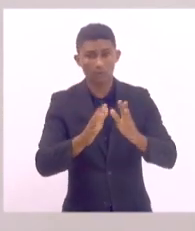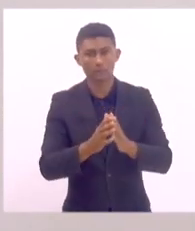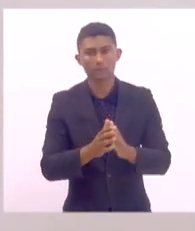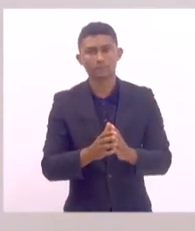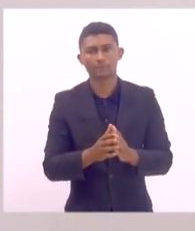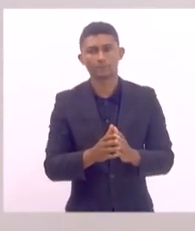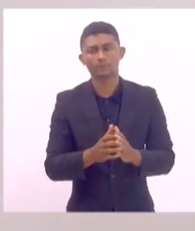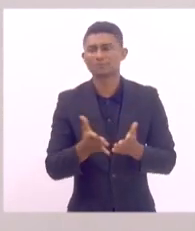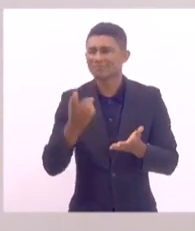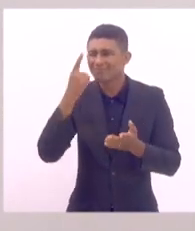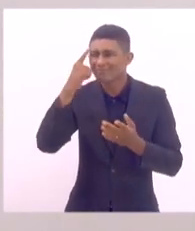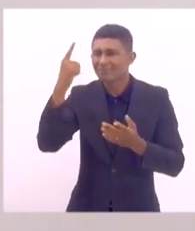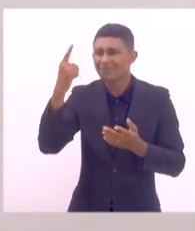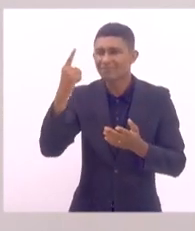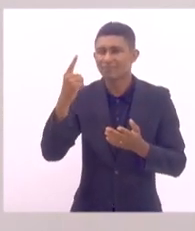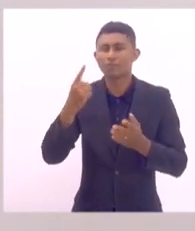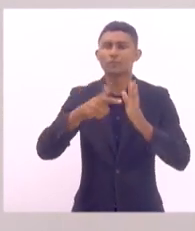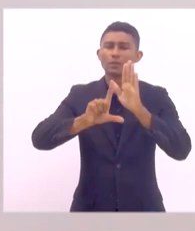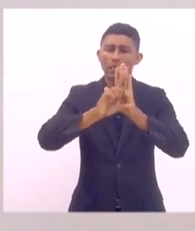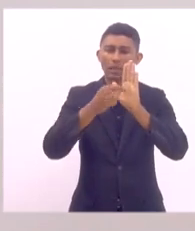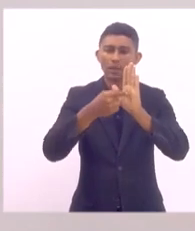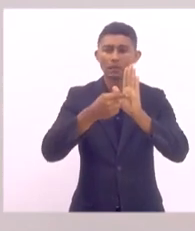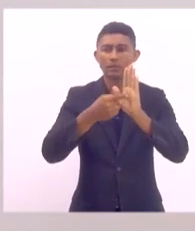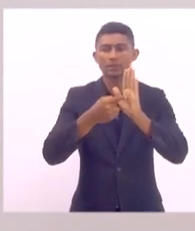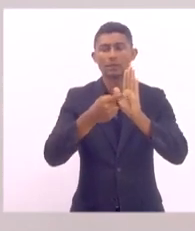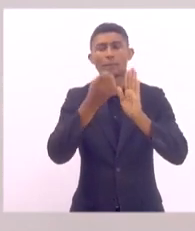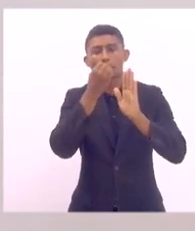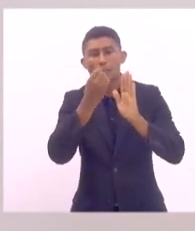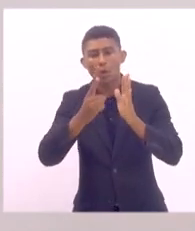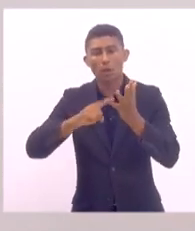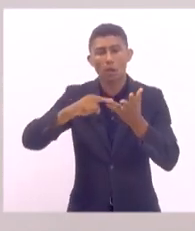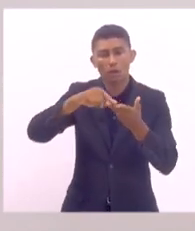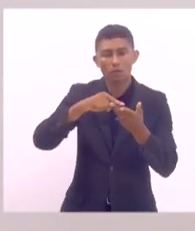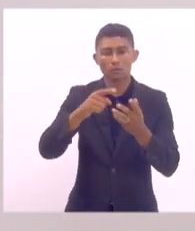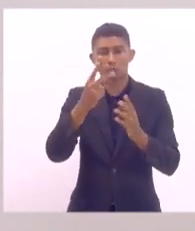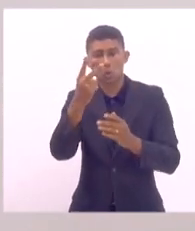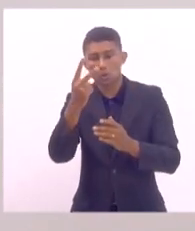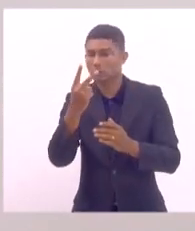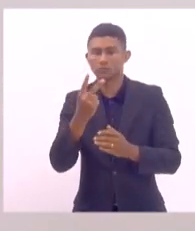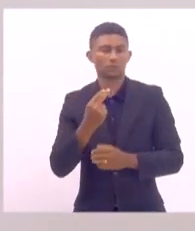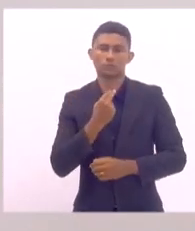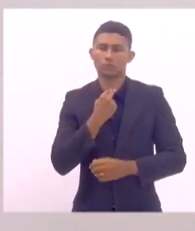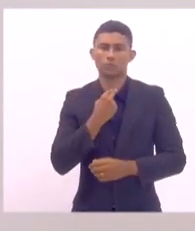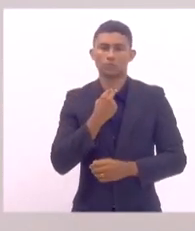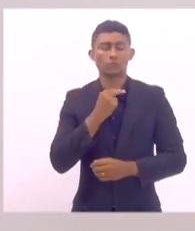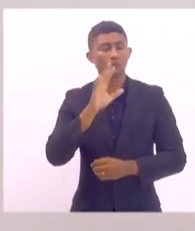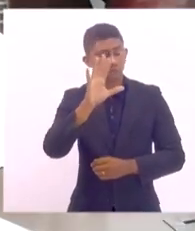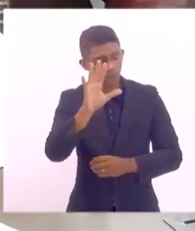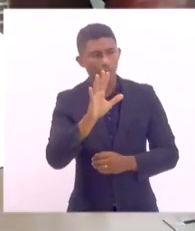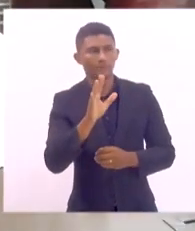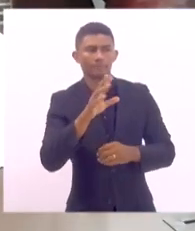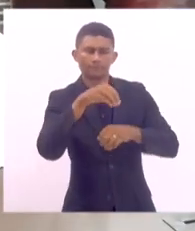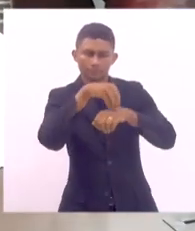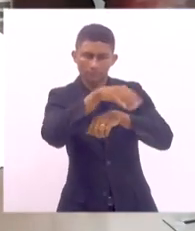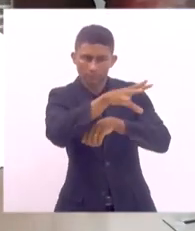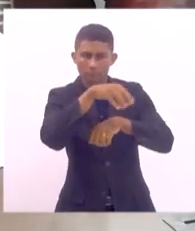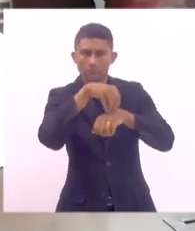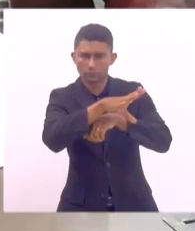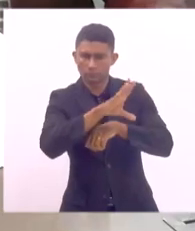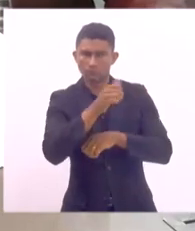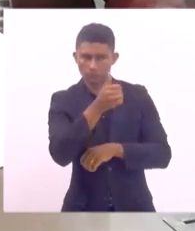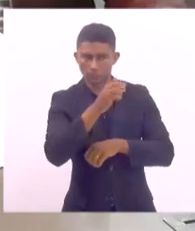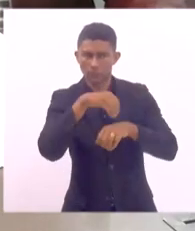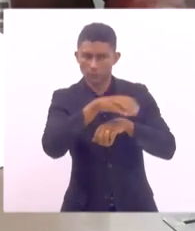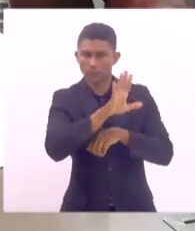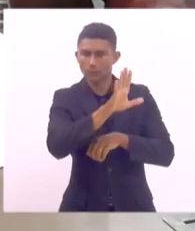Bacelar... Lembra que nossa lei não pode ter dois benefícios? Lembra? Não, mas, não tem, vamos... mas olha só, deixa eu dar uma saída, presidente. Deixa eu sugerir uma